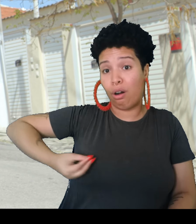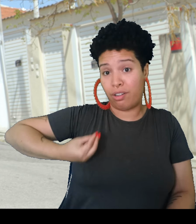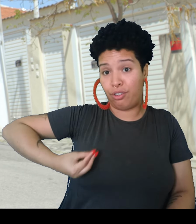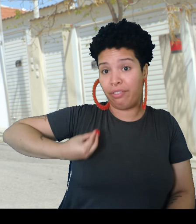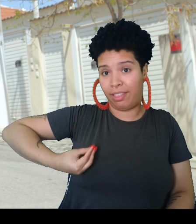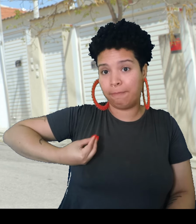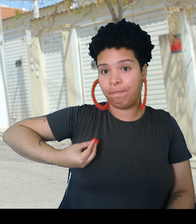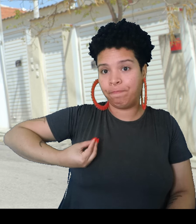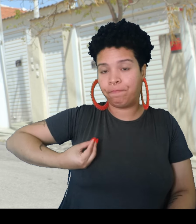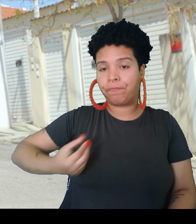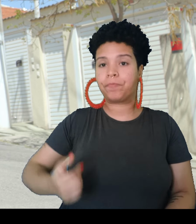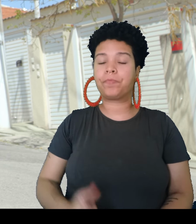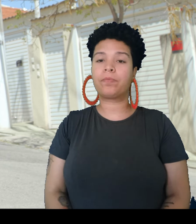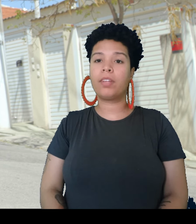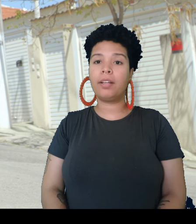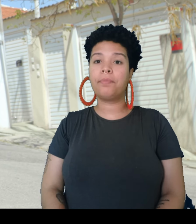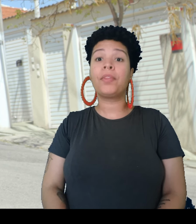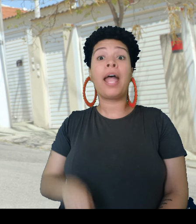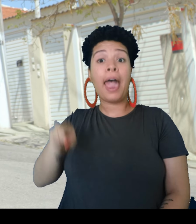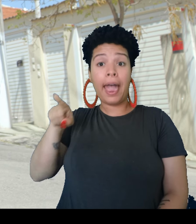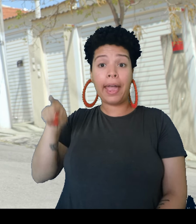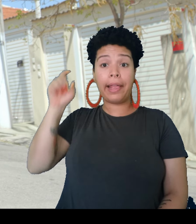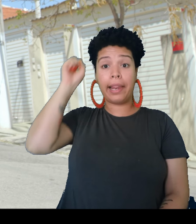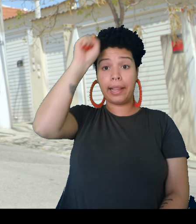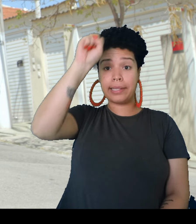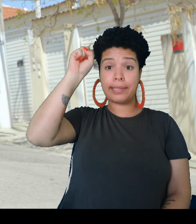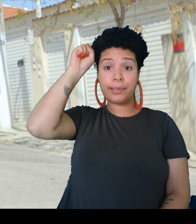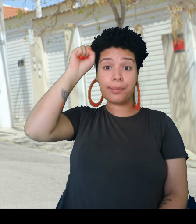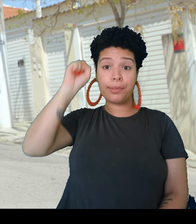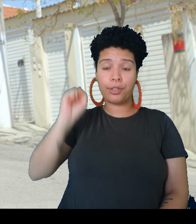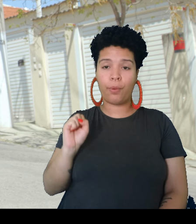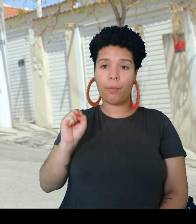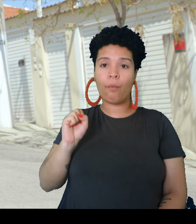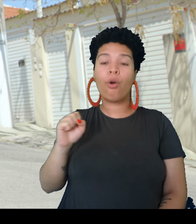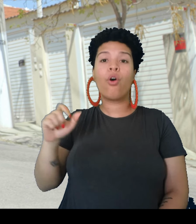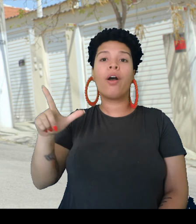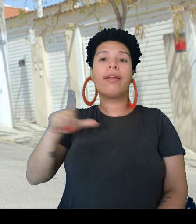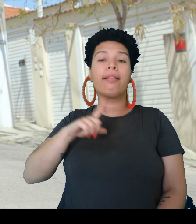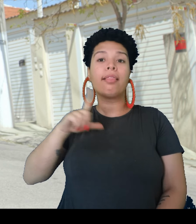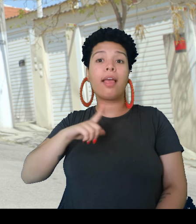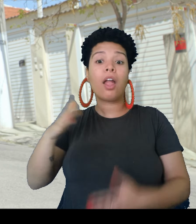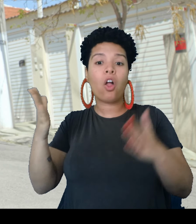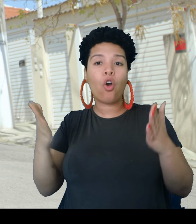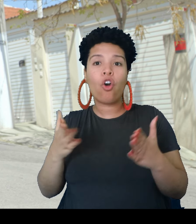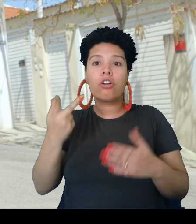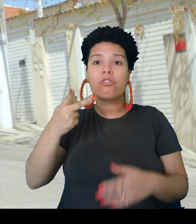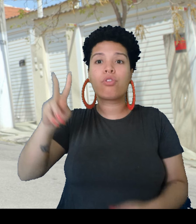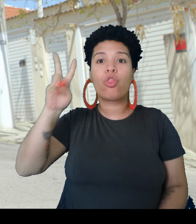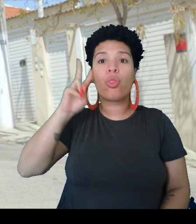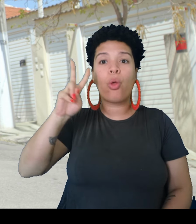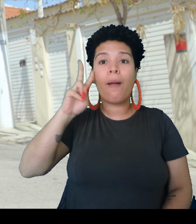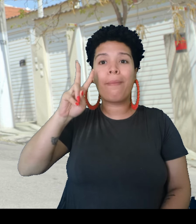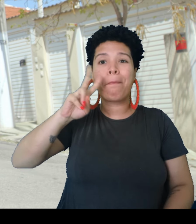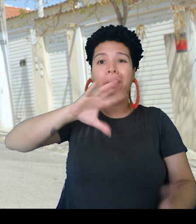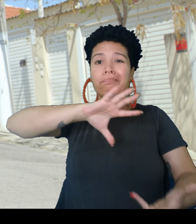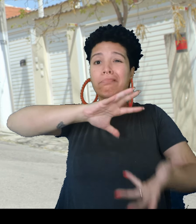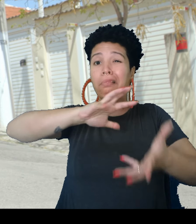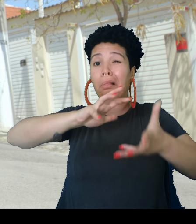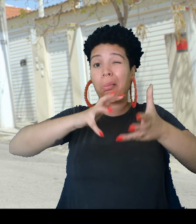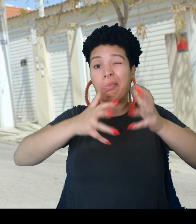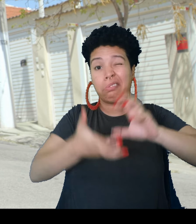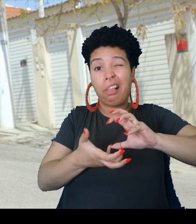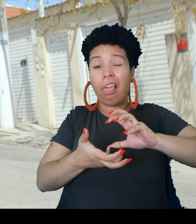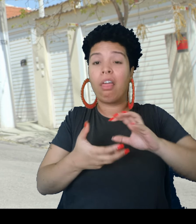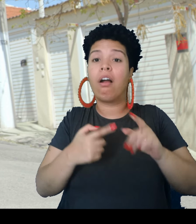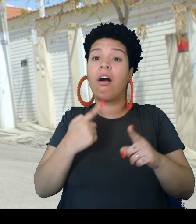época e até hoje é muito atacada e tem sua memória distorcida por atentar contra valores muito enraizados na